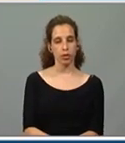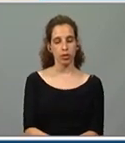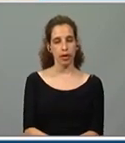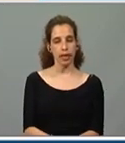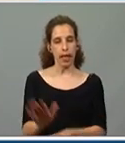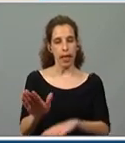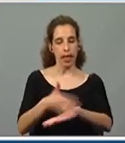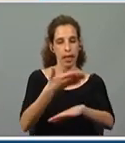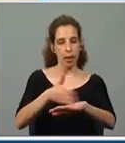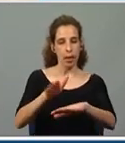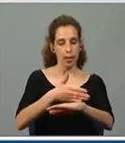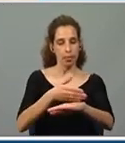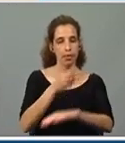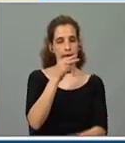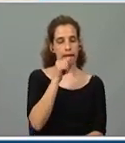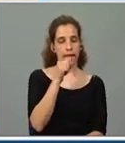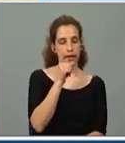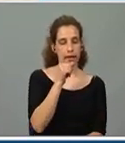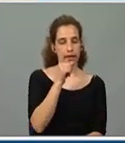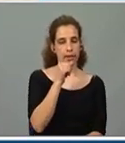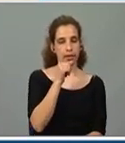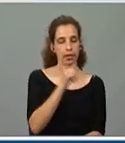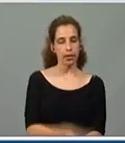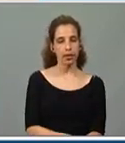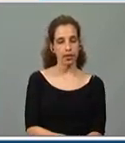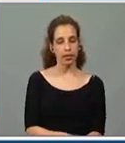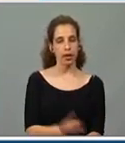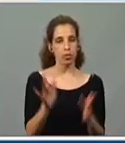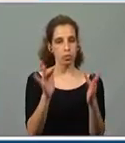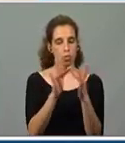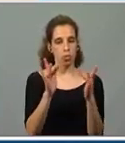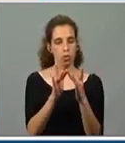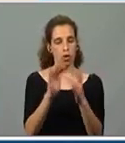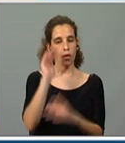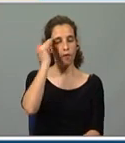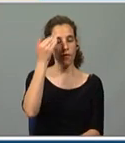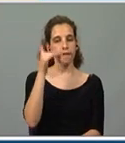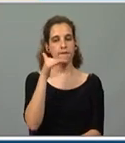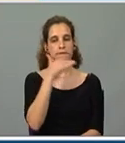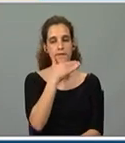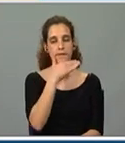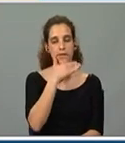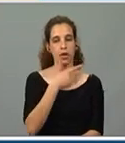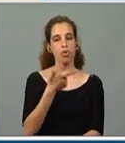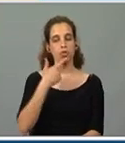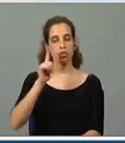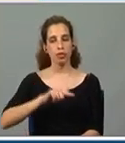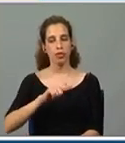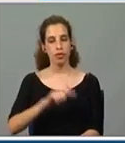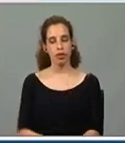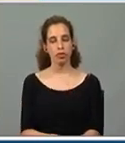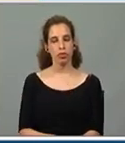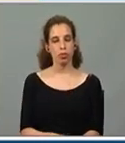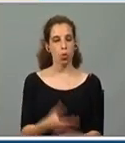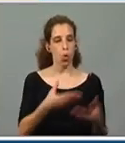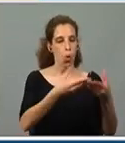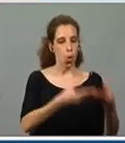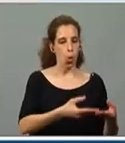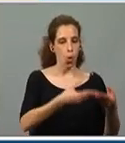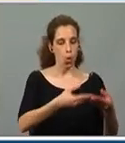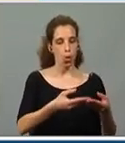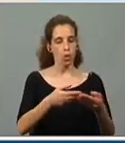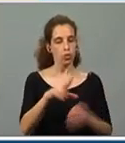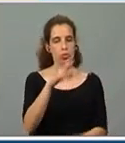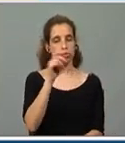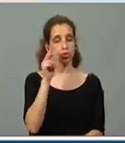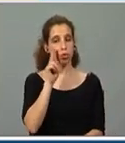a separar-se da areia e até em contacto com o vidro frio sublima novamente, passando do estado gasoso